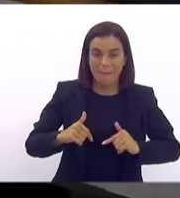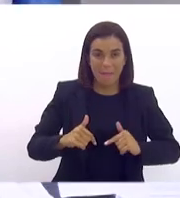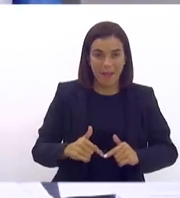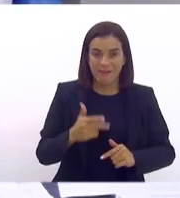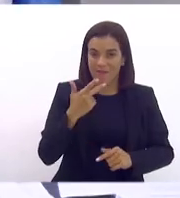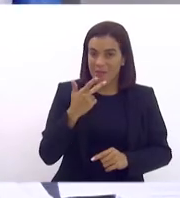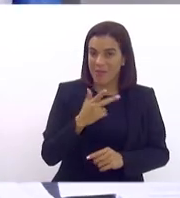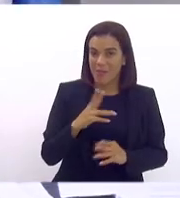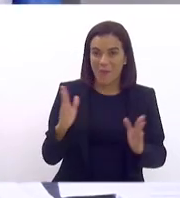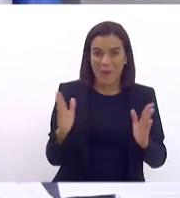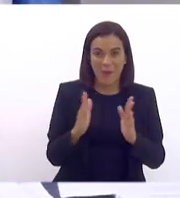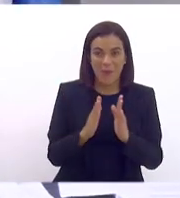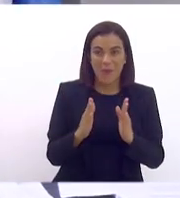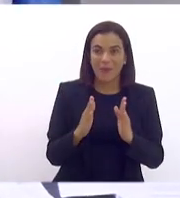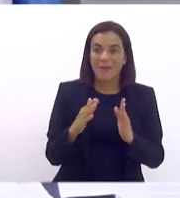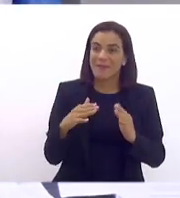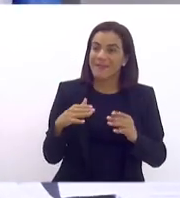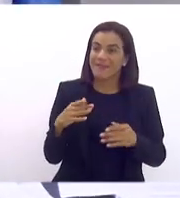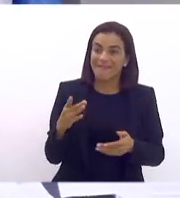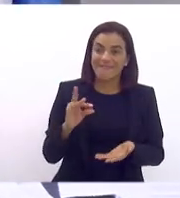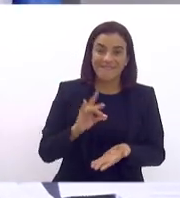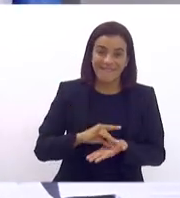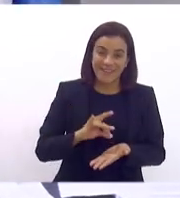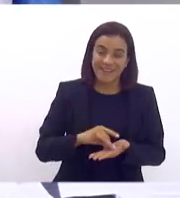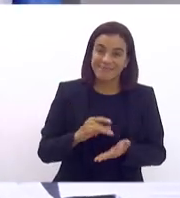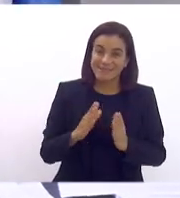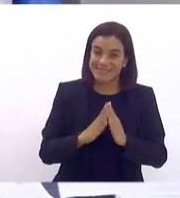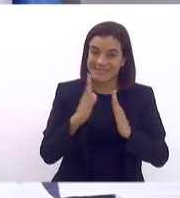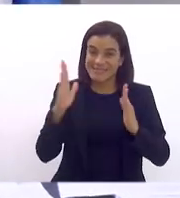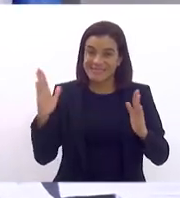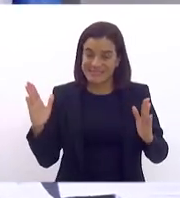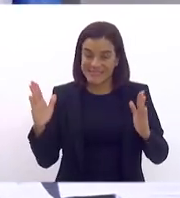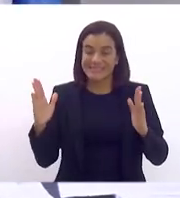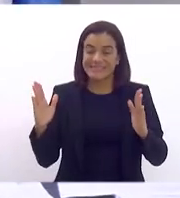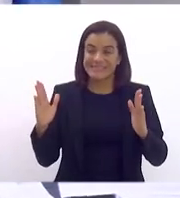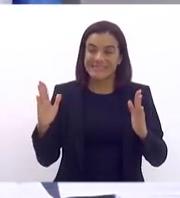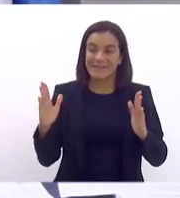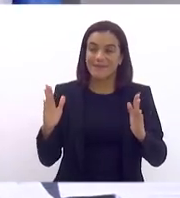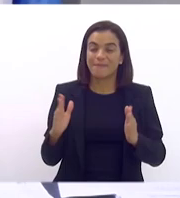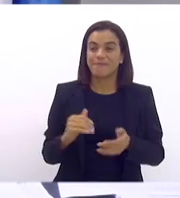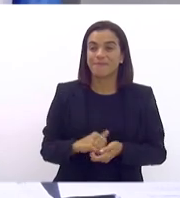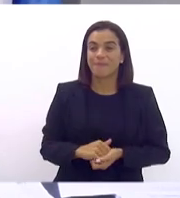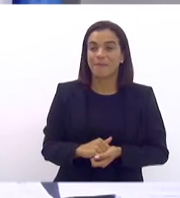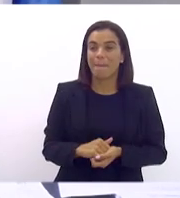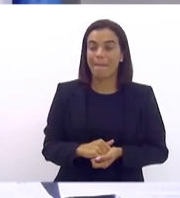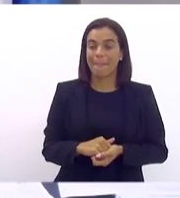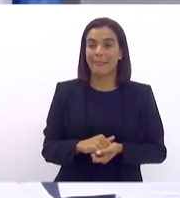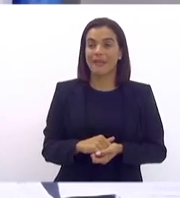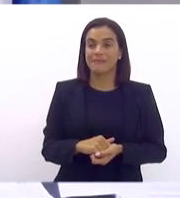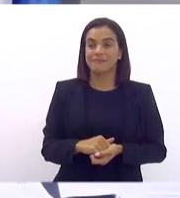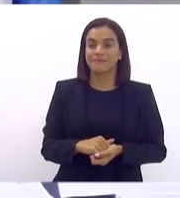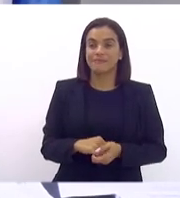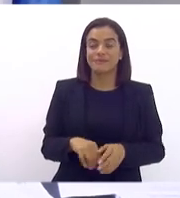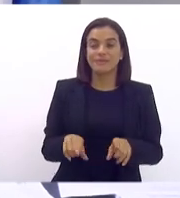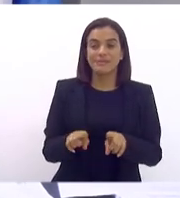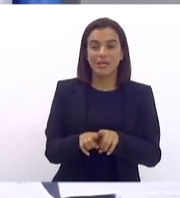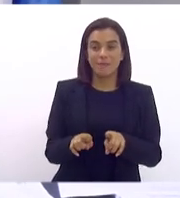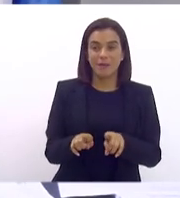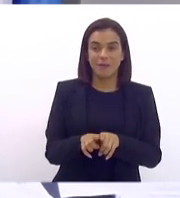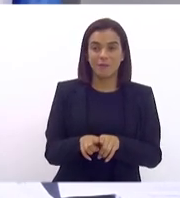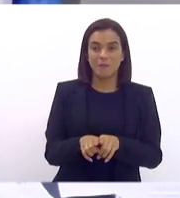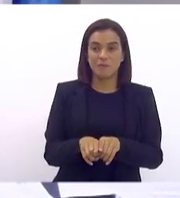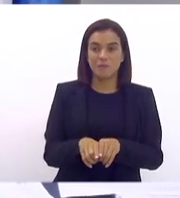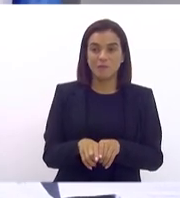gente, na verdade, foi exíguo diante do que a gente precisava, dado